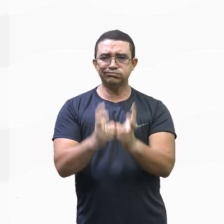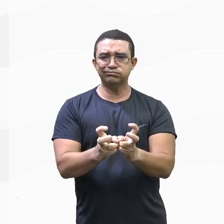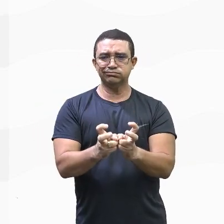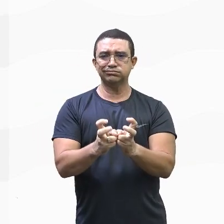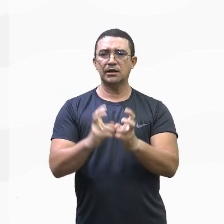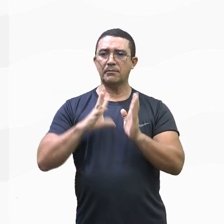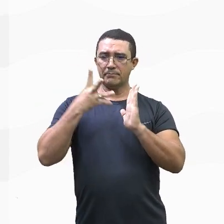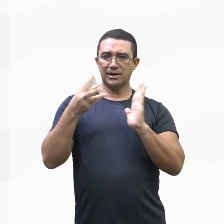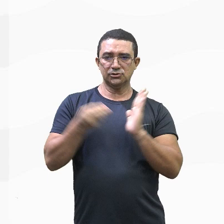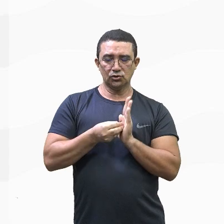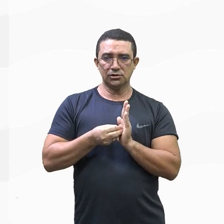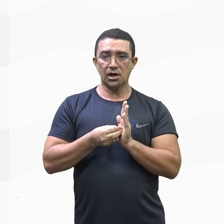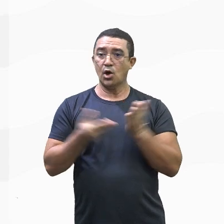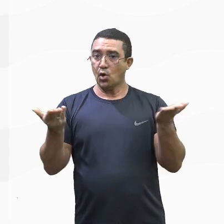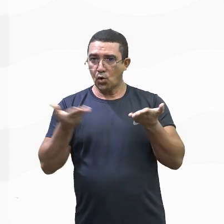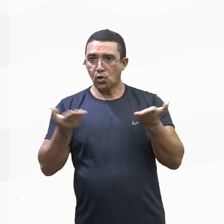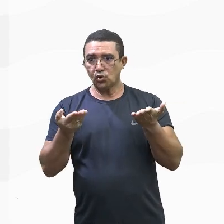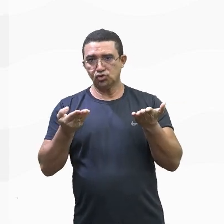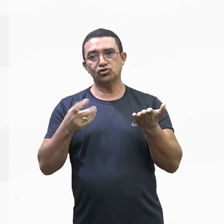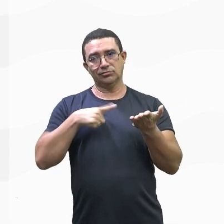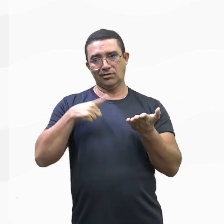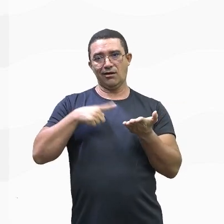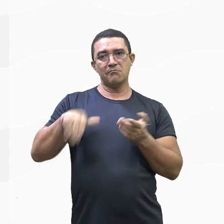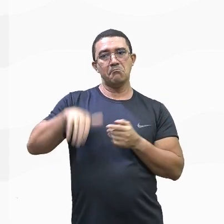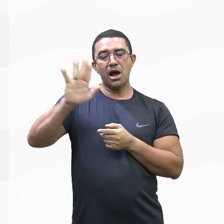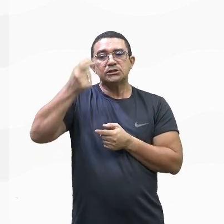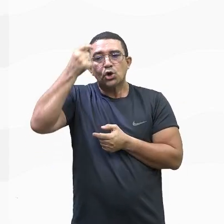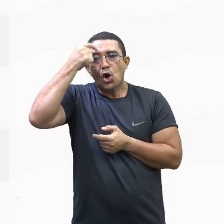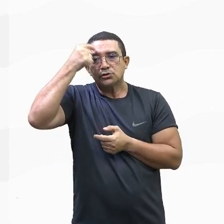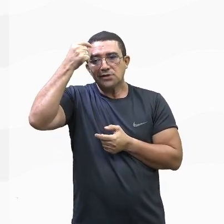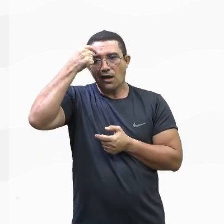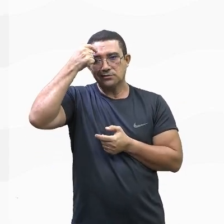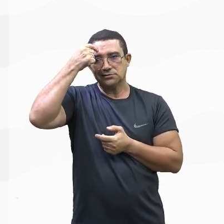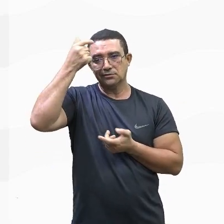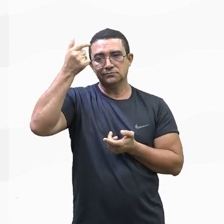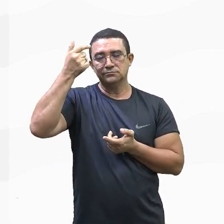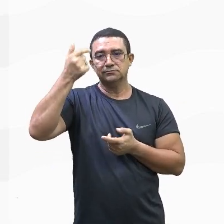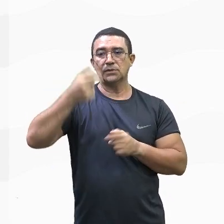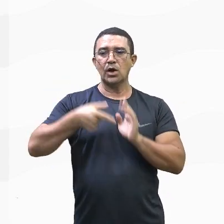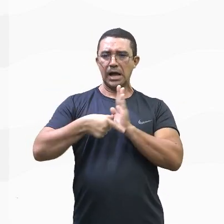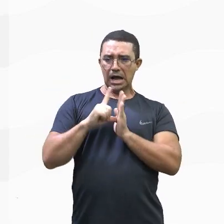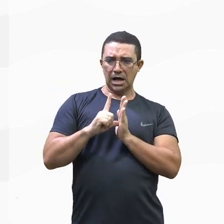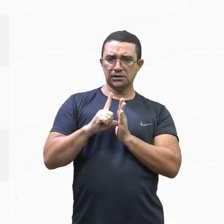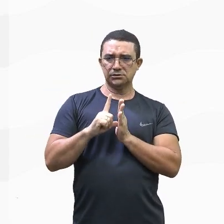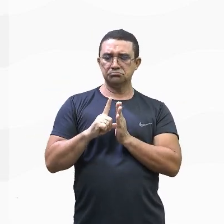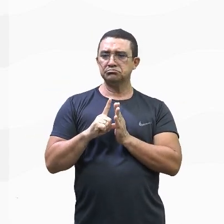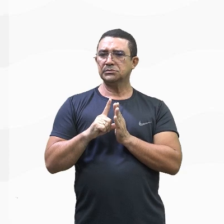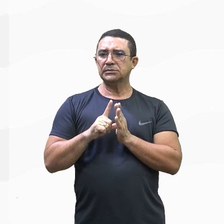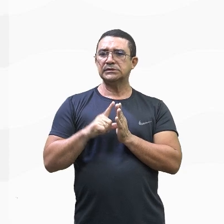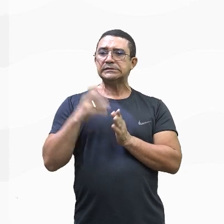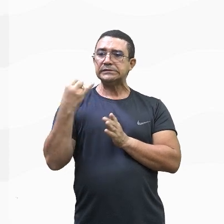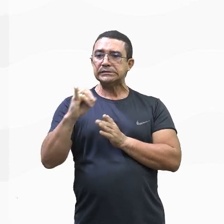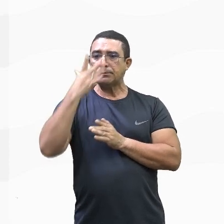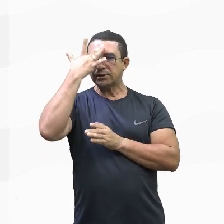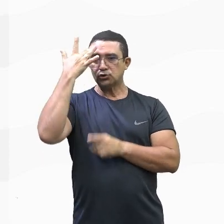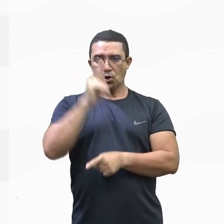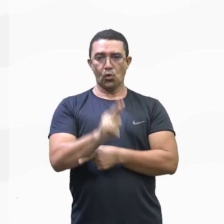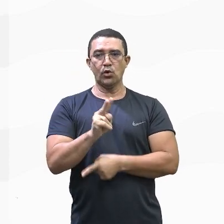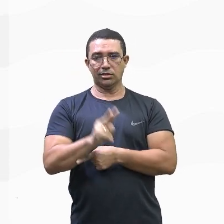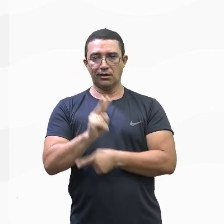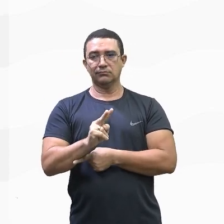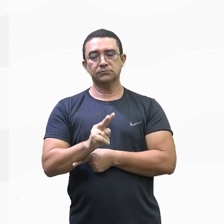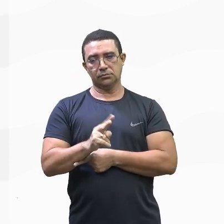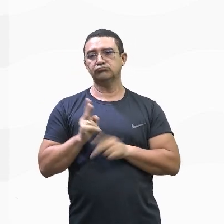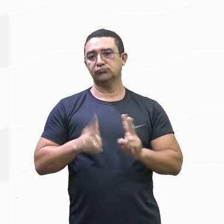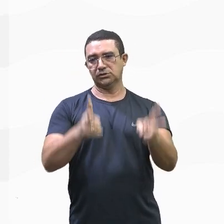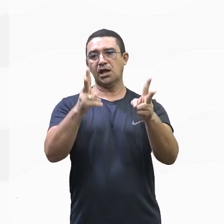sim, feita de modo consciente, não é, professor? Aquilo que nós falamos no início, né? Quem cuida sempre vai ter. Então, que